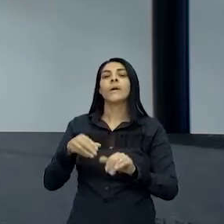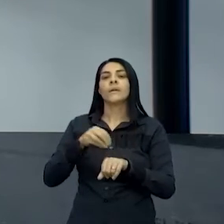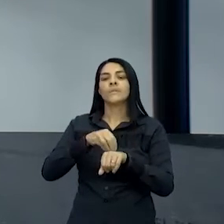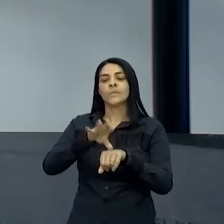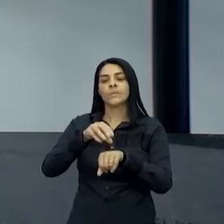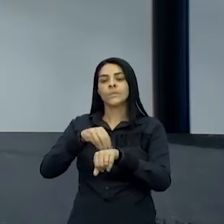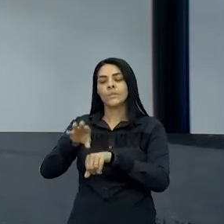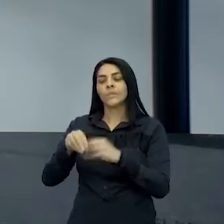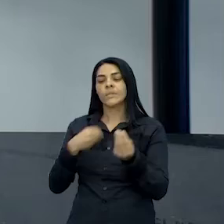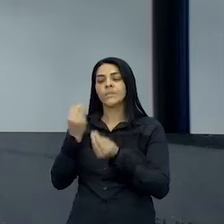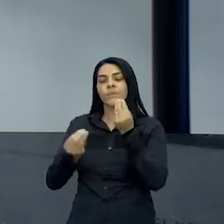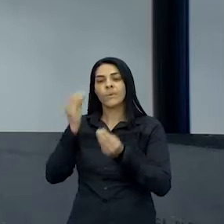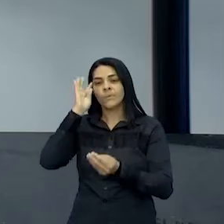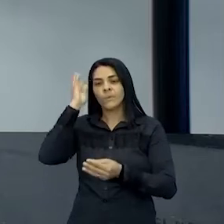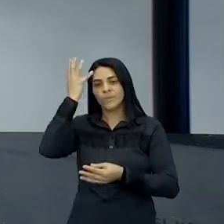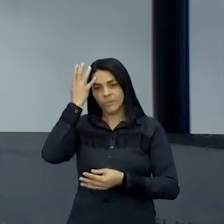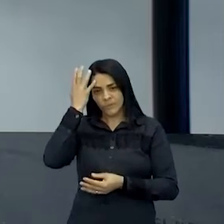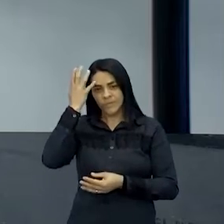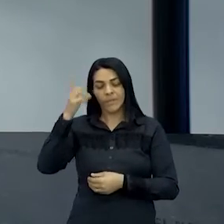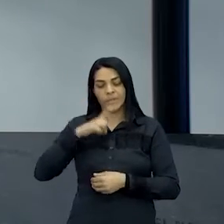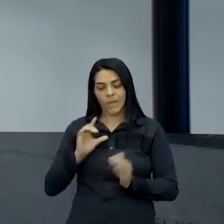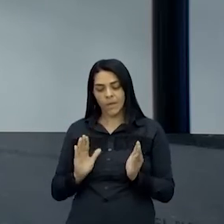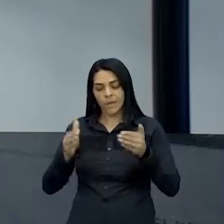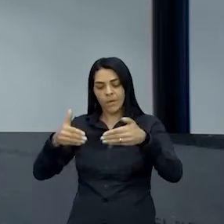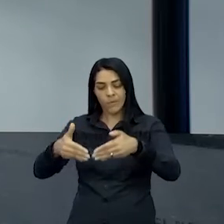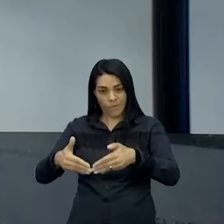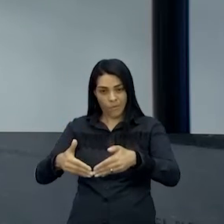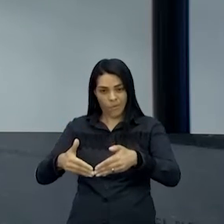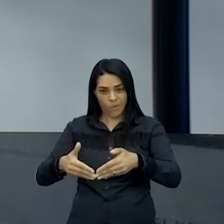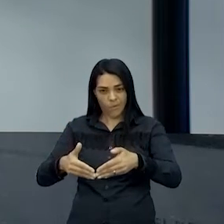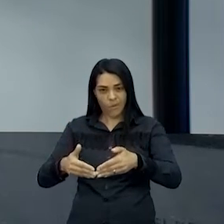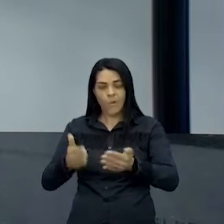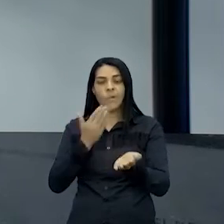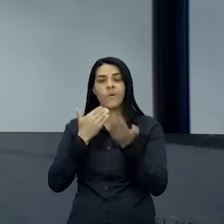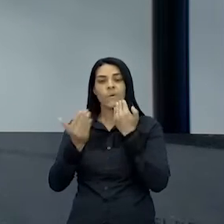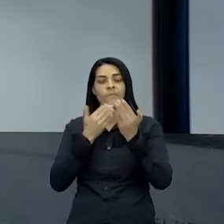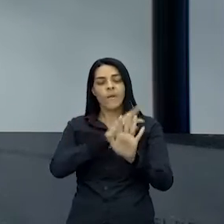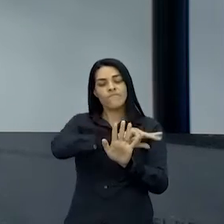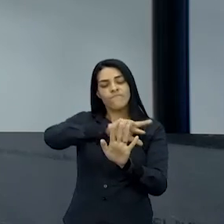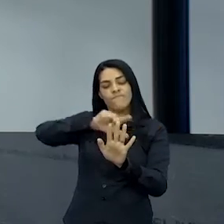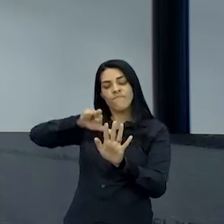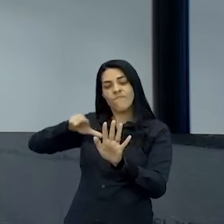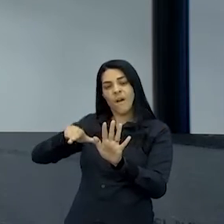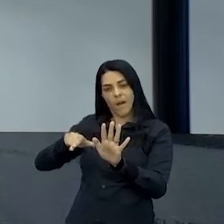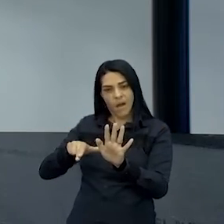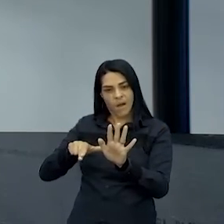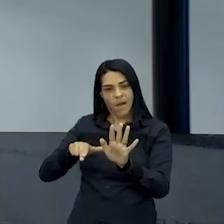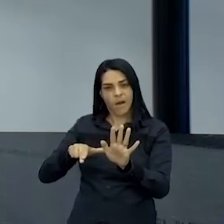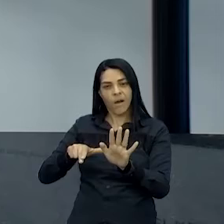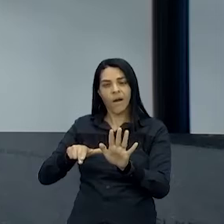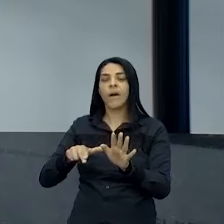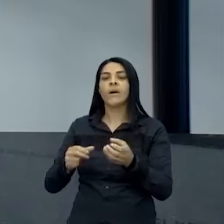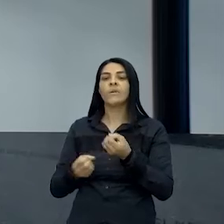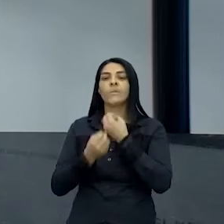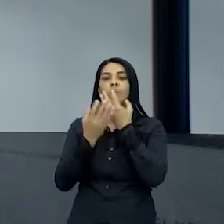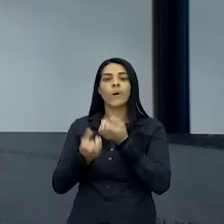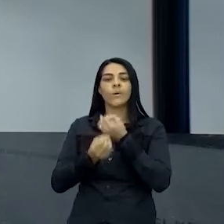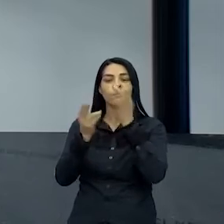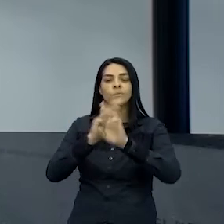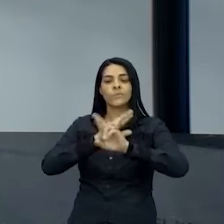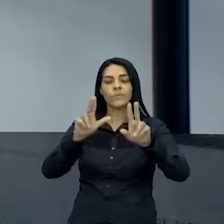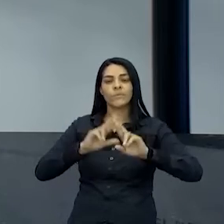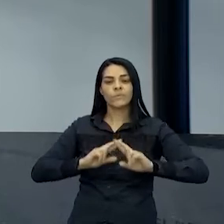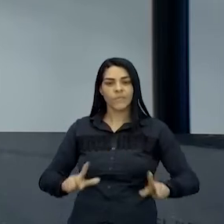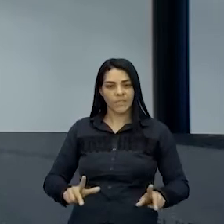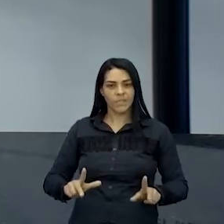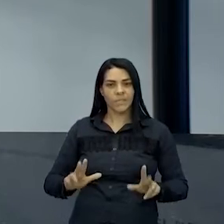ideia, nós temos fóruns que falam sobre diversos assuntos totalmente diferentes. Então, a gente está falando aqui